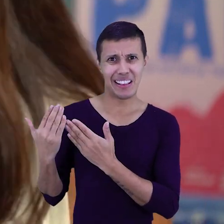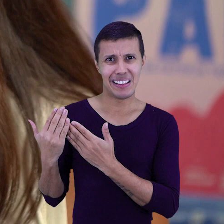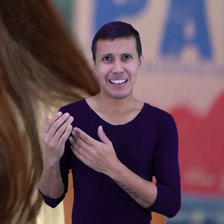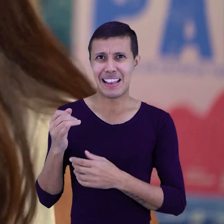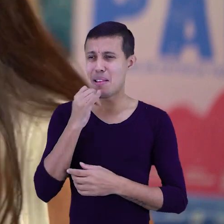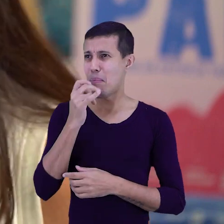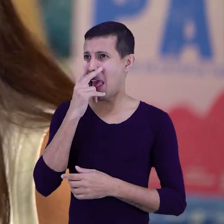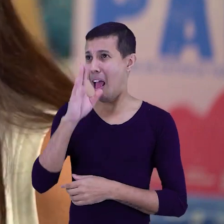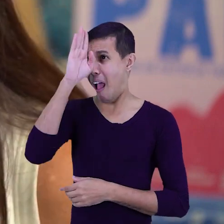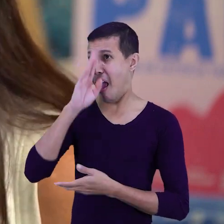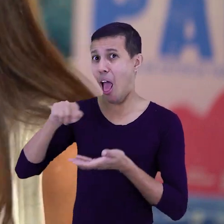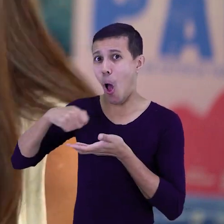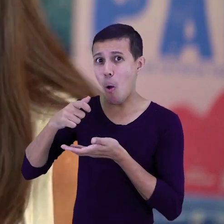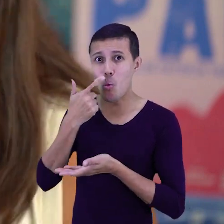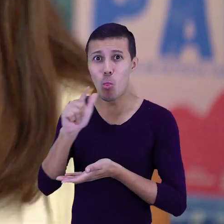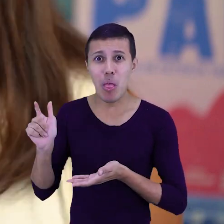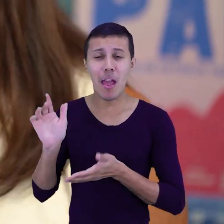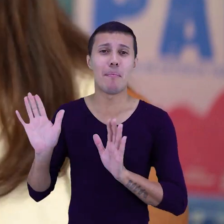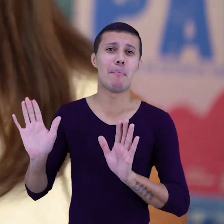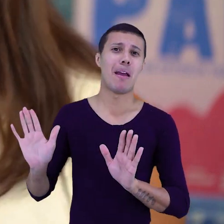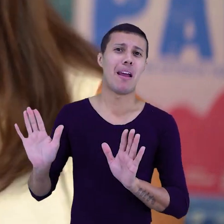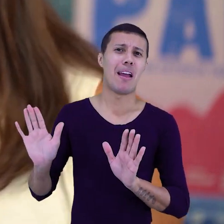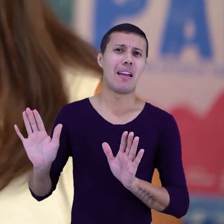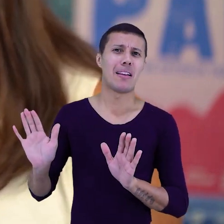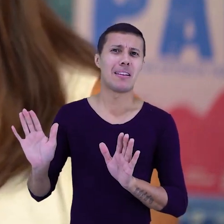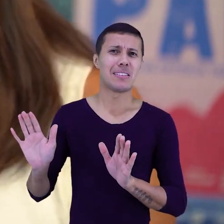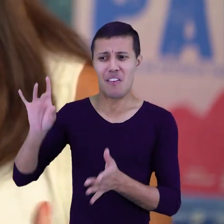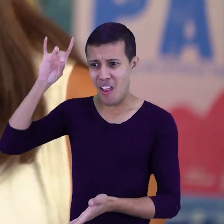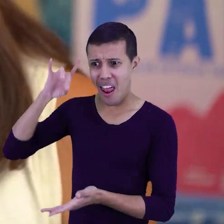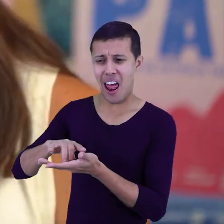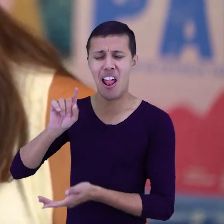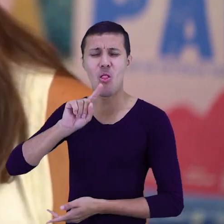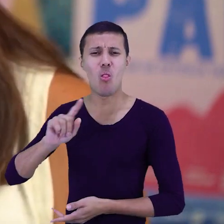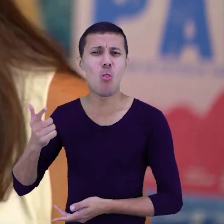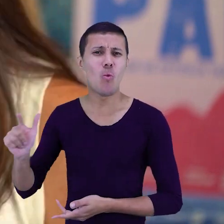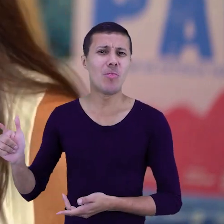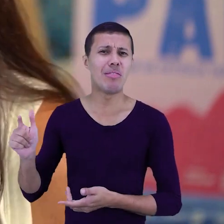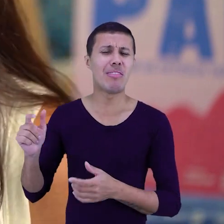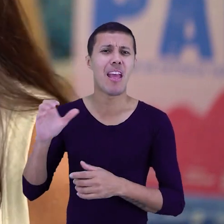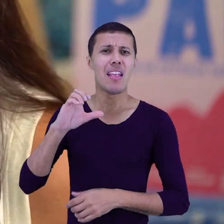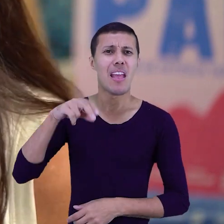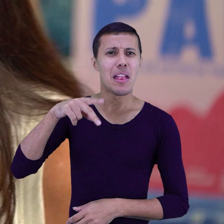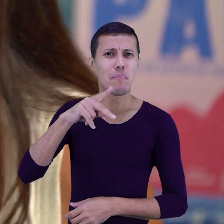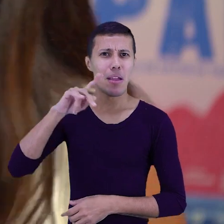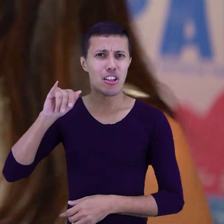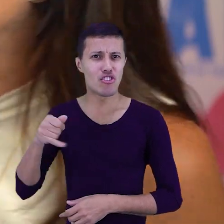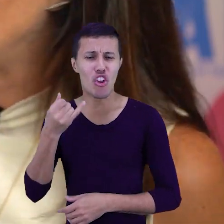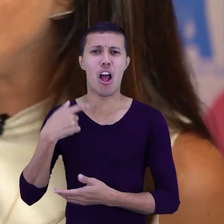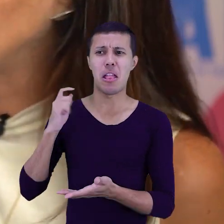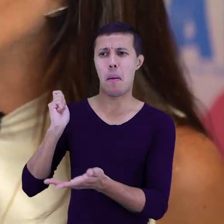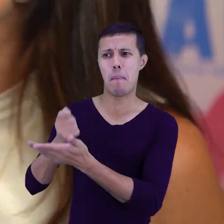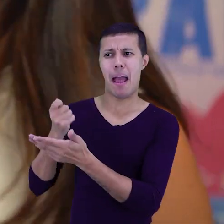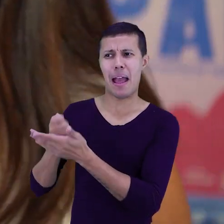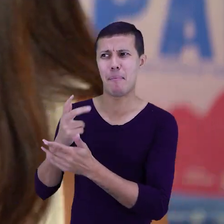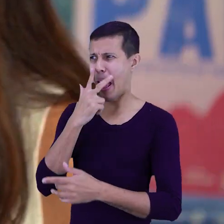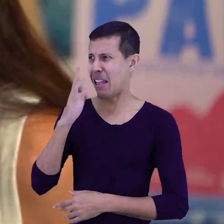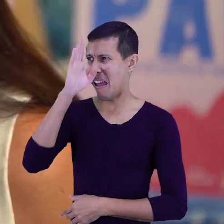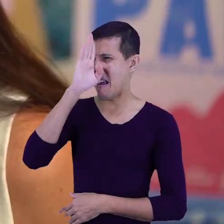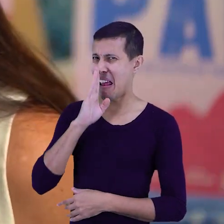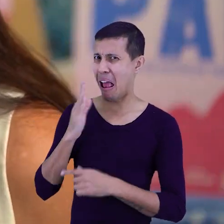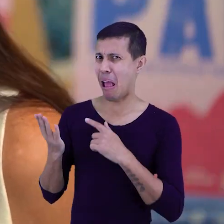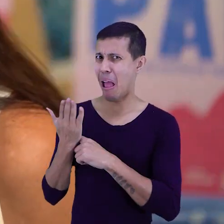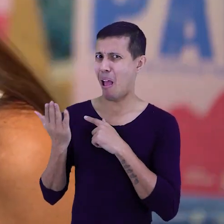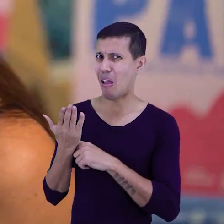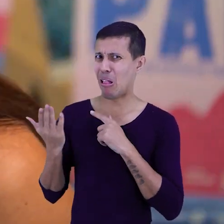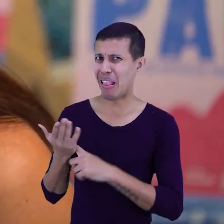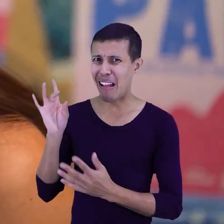tem almoço grátis, Exato. né? Aí você fala, cara, mas não é algo oficial, assim? não tem CNPJ, não vão me cobrar nada, estão fazendo isso de